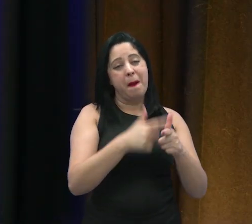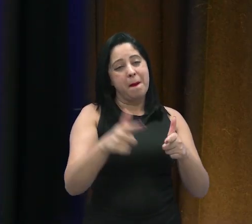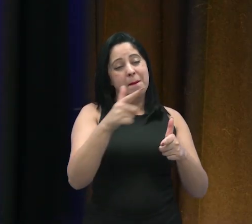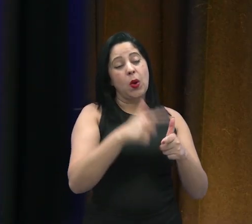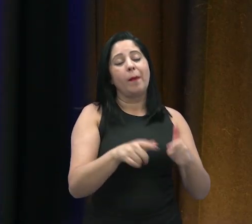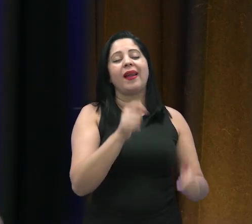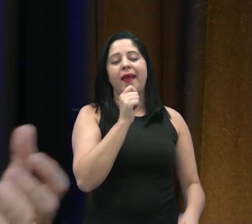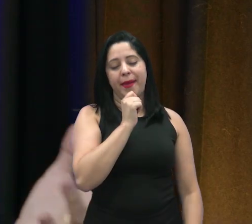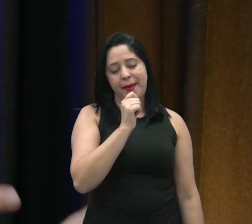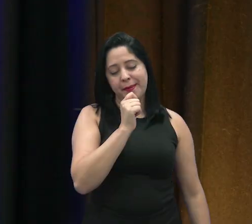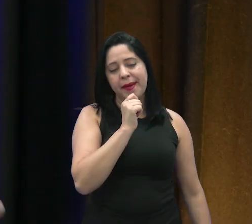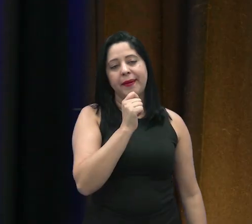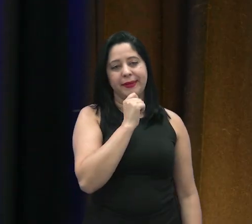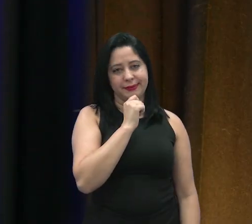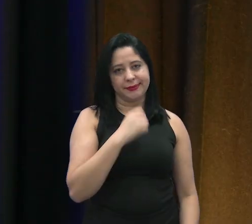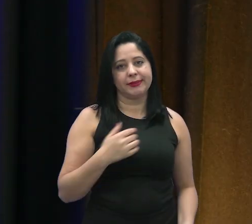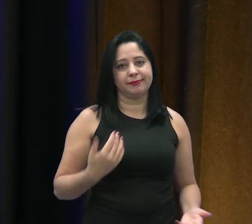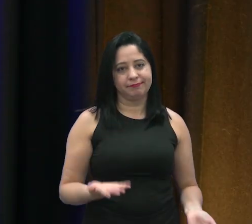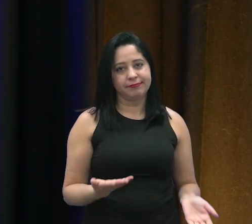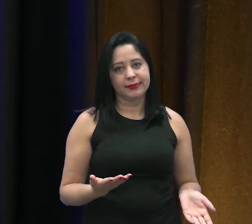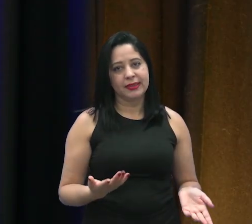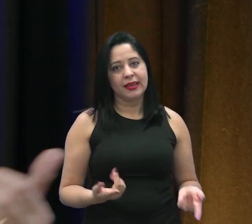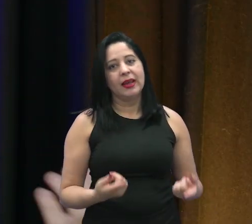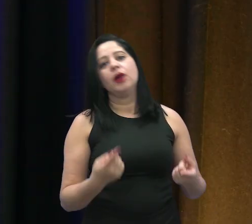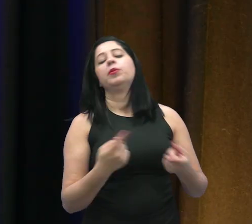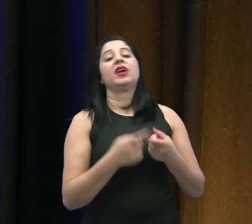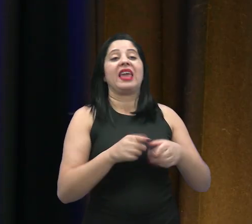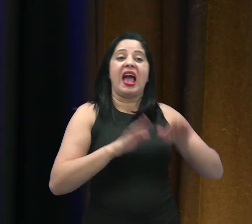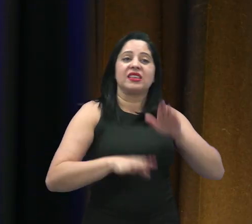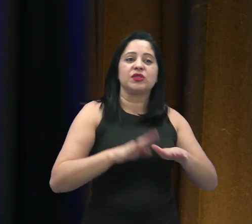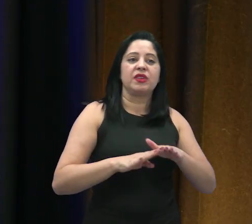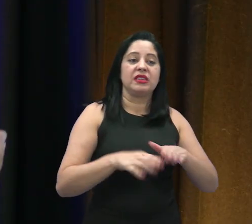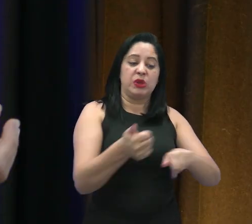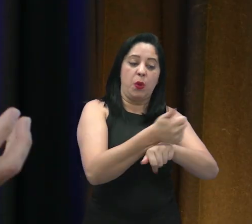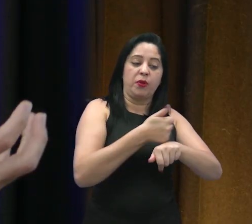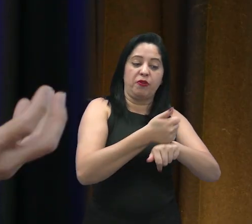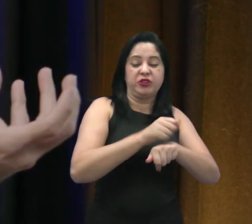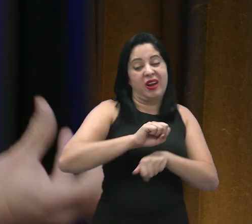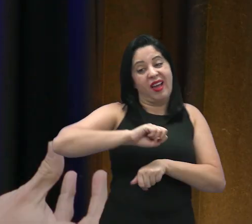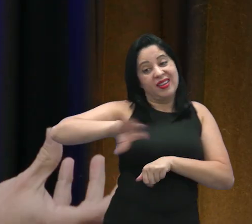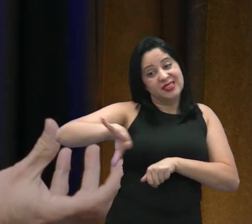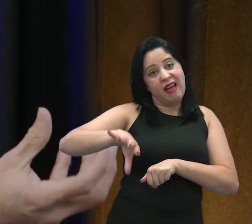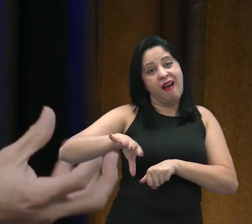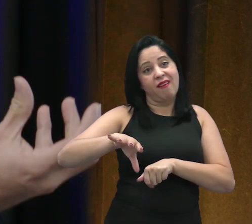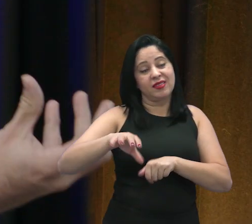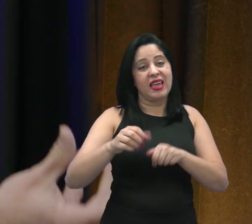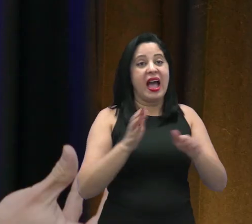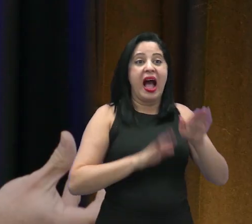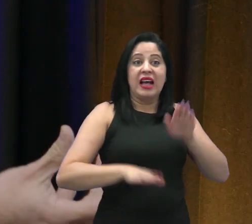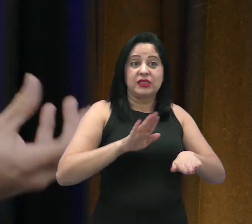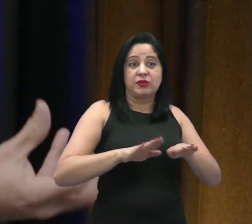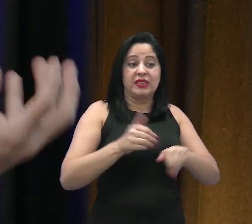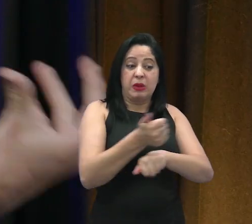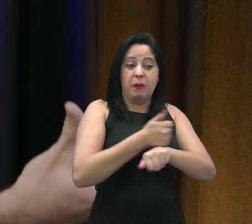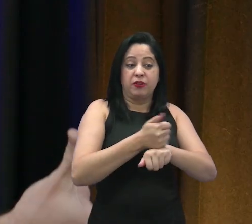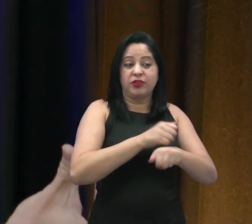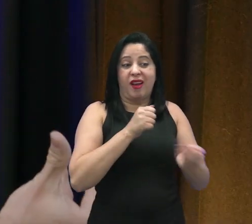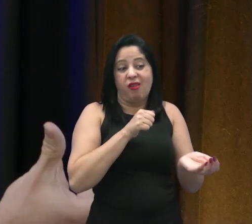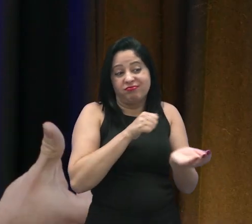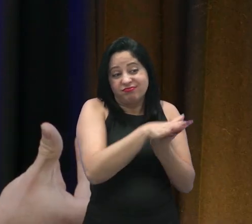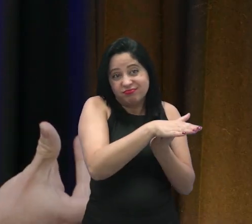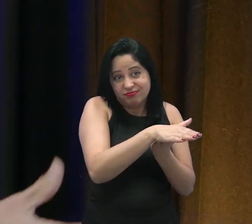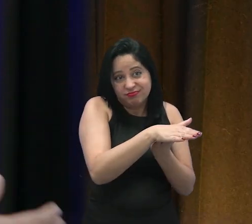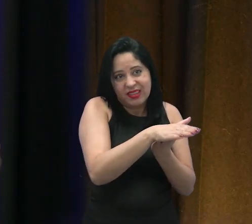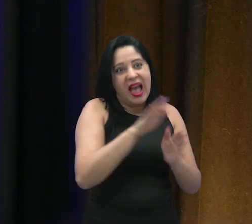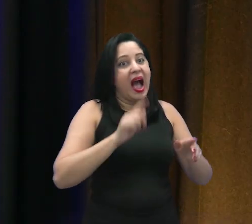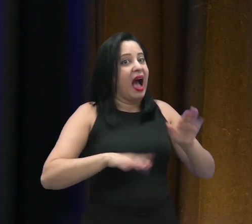problemas ainda, porque nem todos conseguem ficar no emprego. Pede demissão e às vezes tem um profissional que está adaptado àquela classe, ele tem que sair da classe